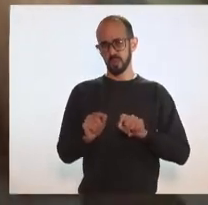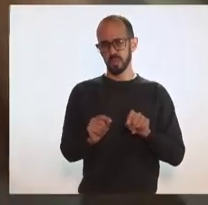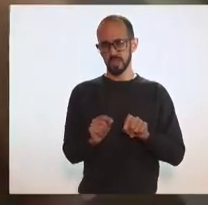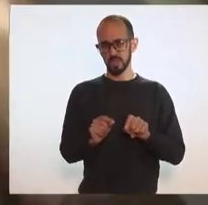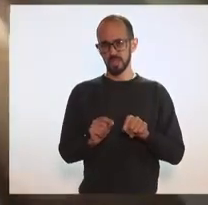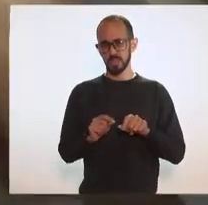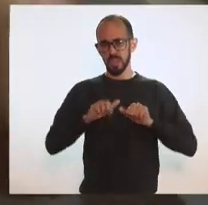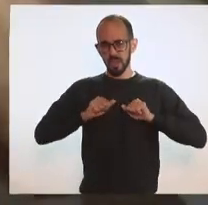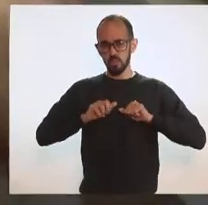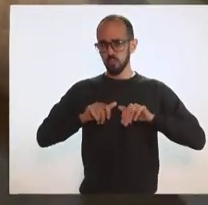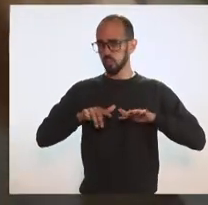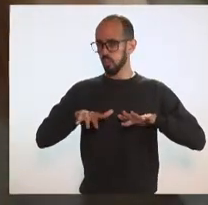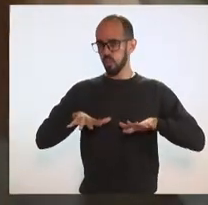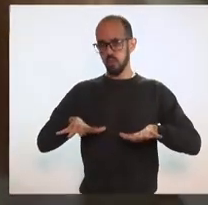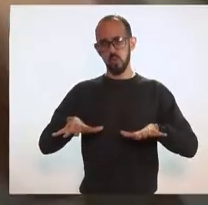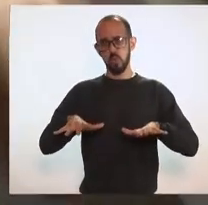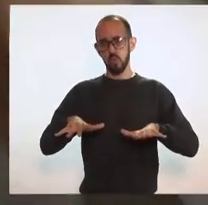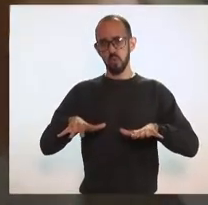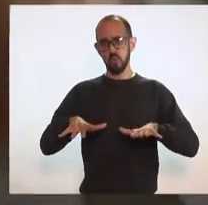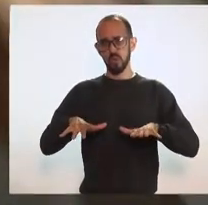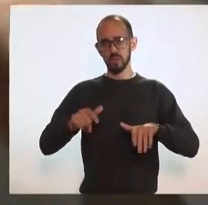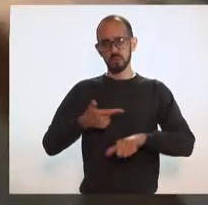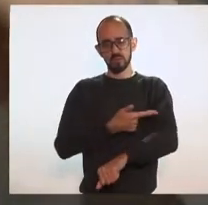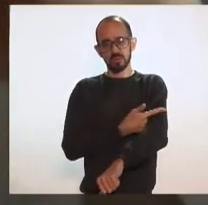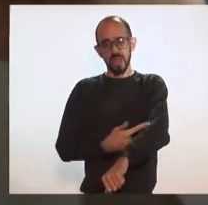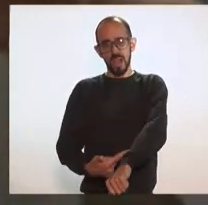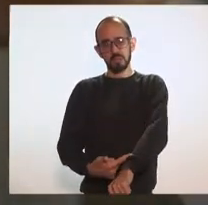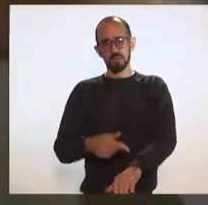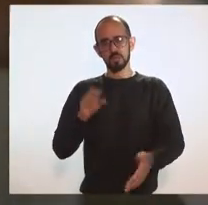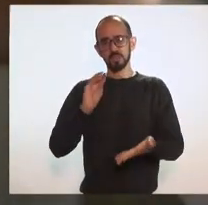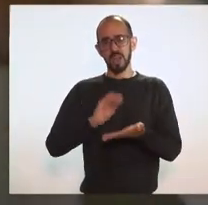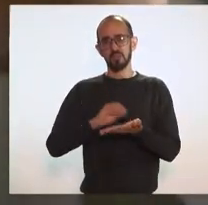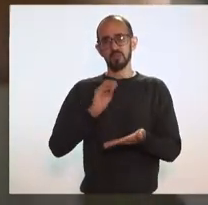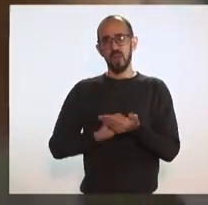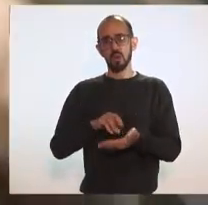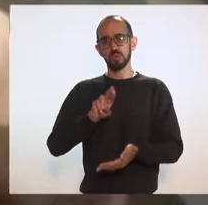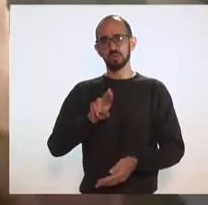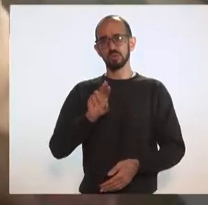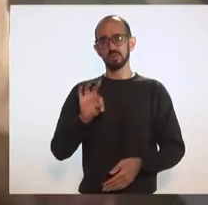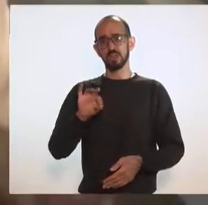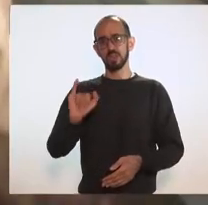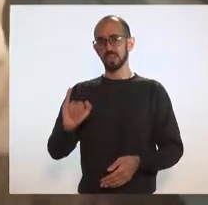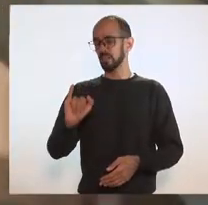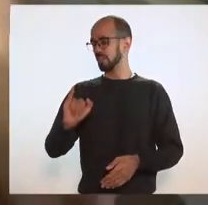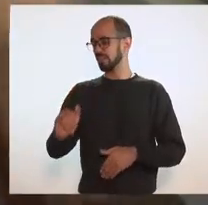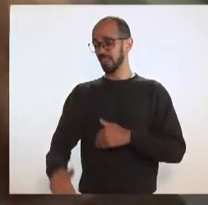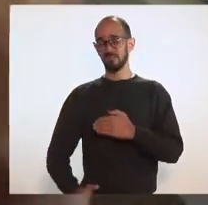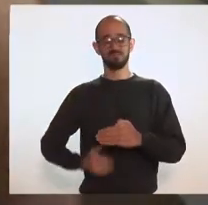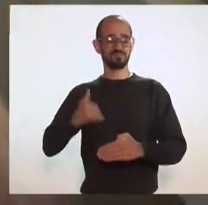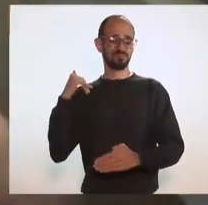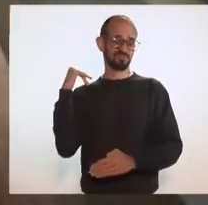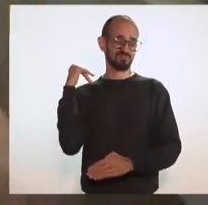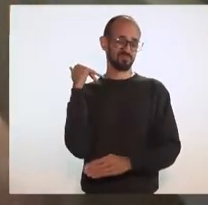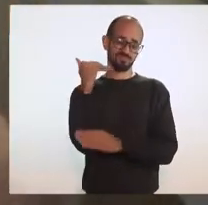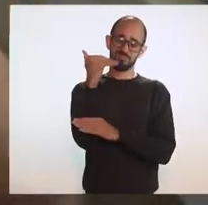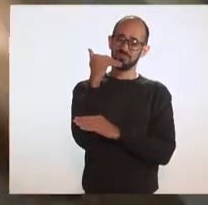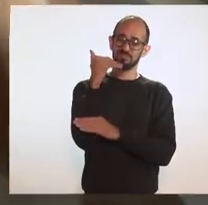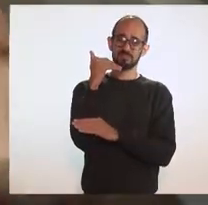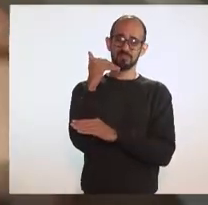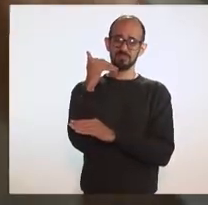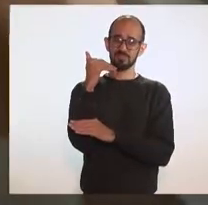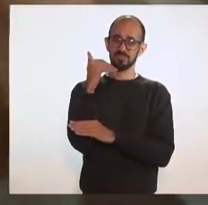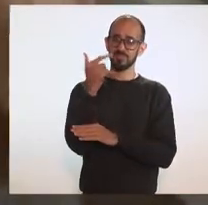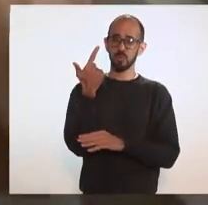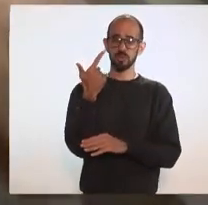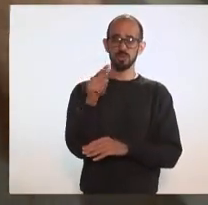contaminação os hábitos EA falta de vagas na UTI está no nos perca então independente dessa